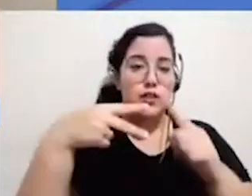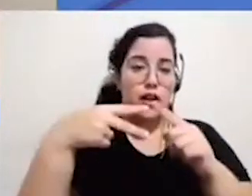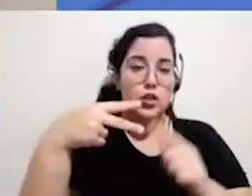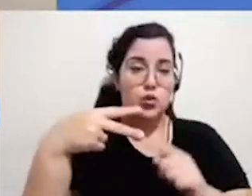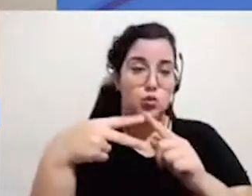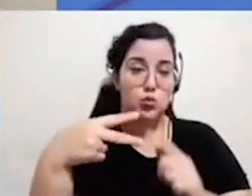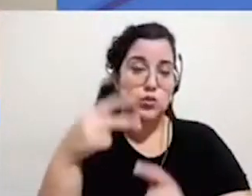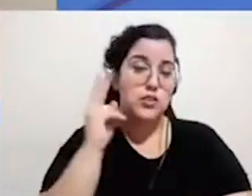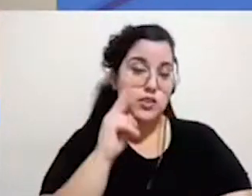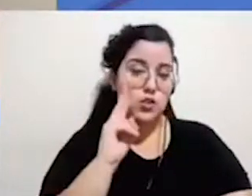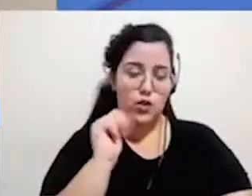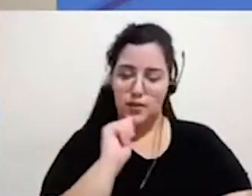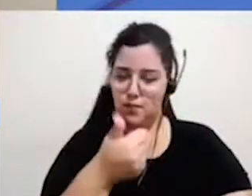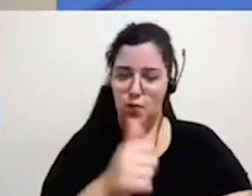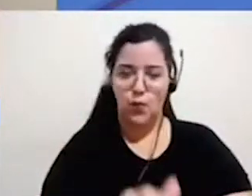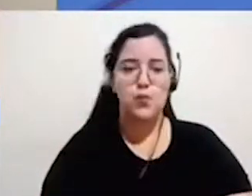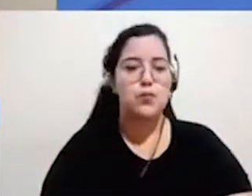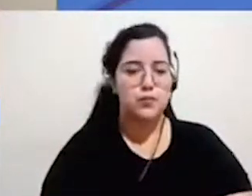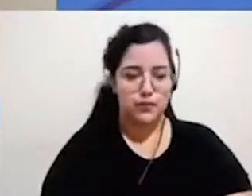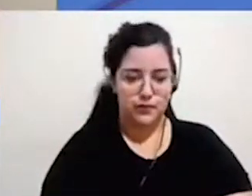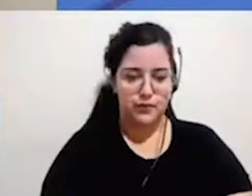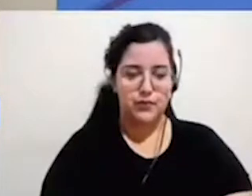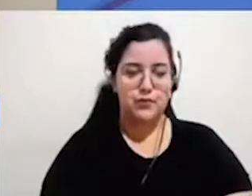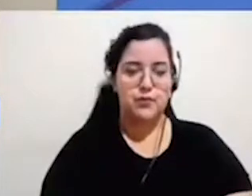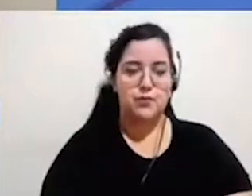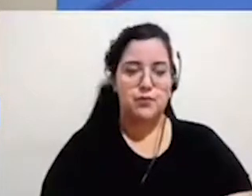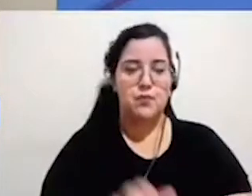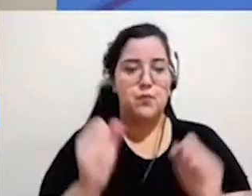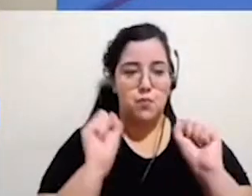contar? Opa, bora. O primeiro deles...